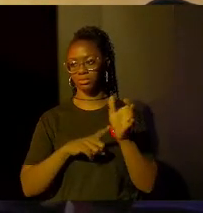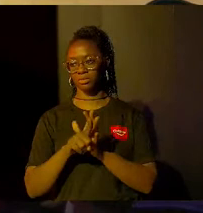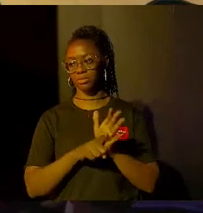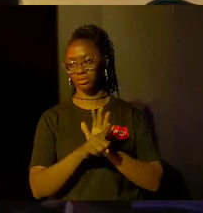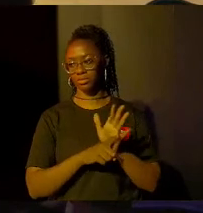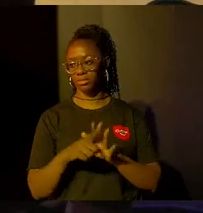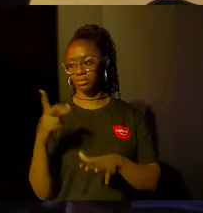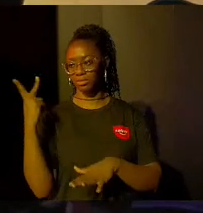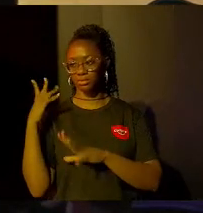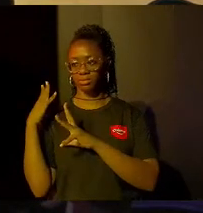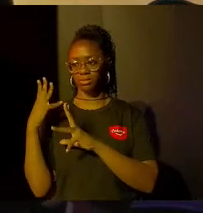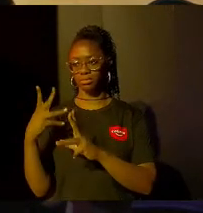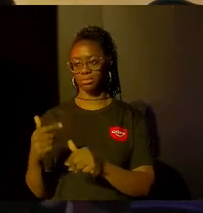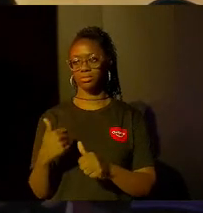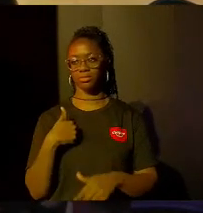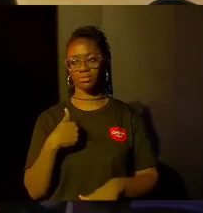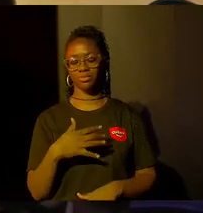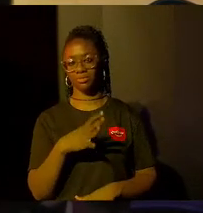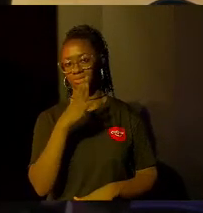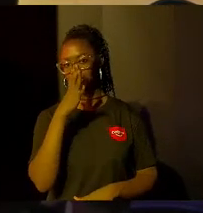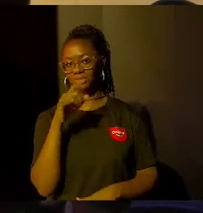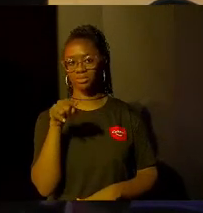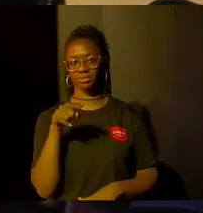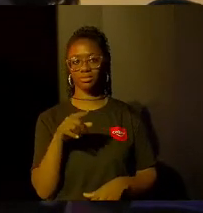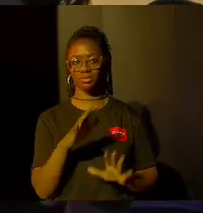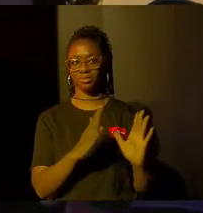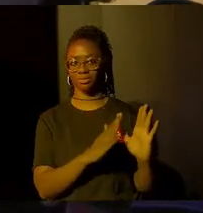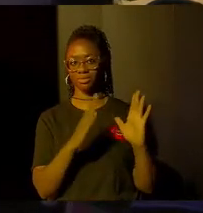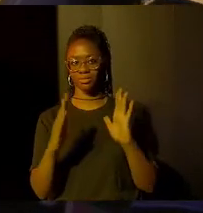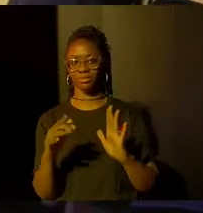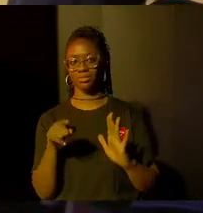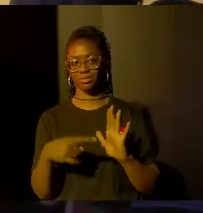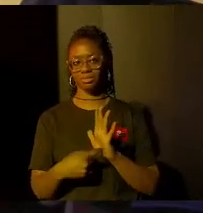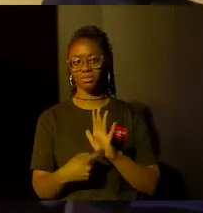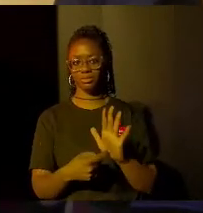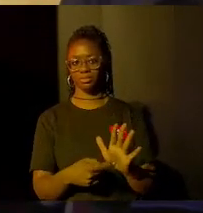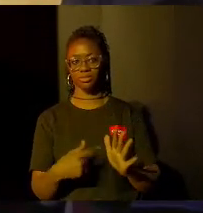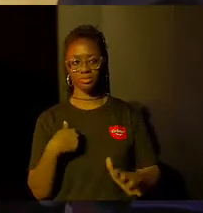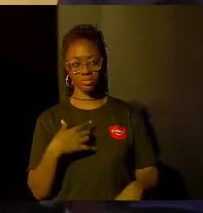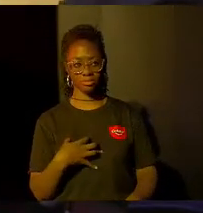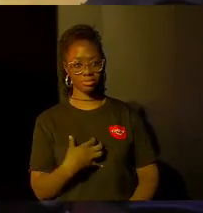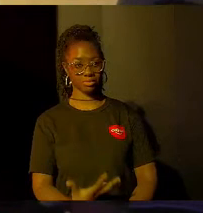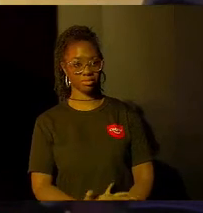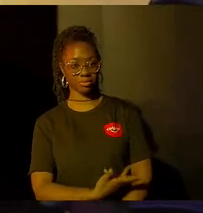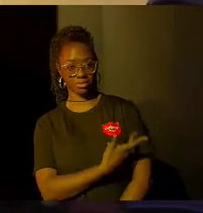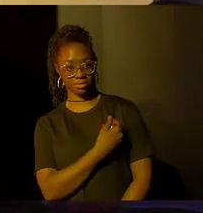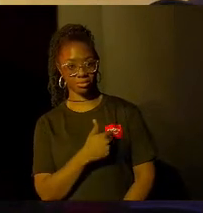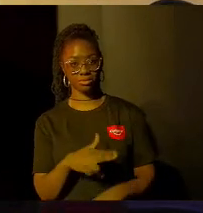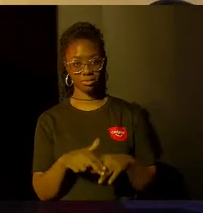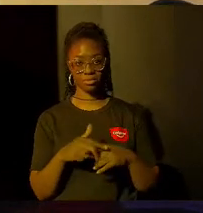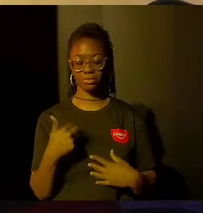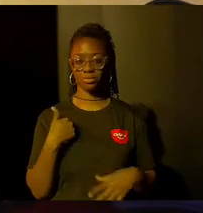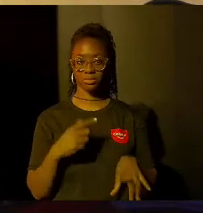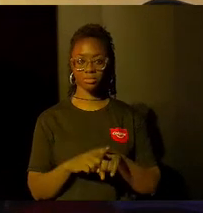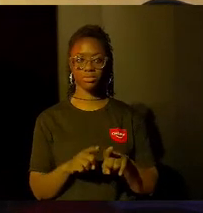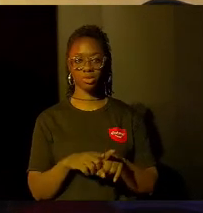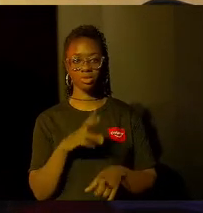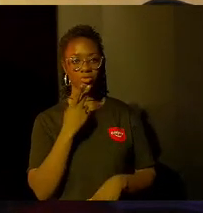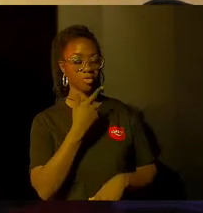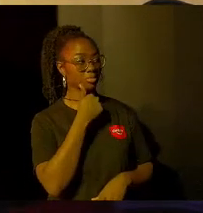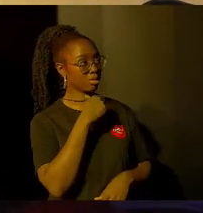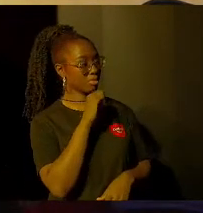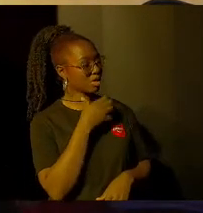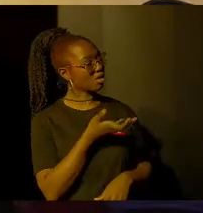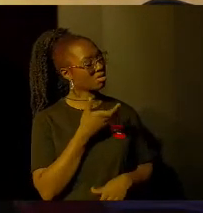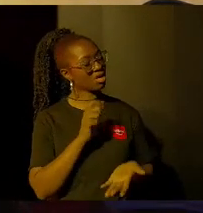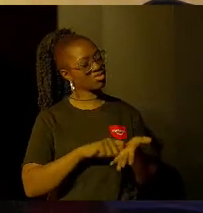aliás esse episódio que você coloca me emocionou muitíssimo porque eu também não cheguei para minha mãe falei eu